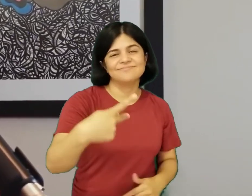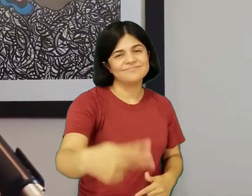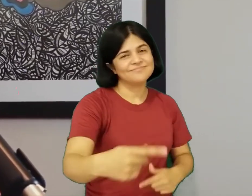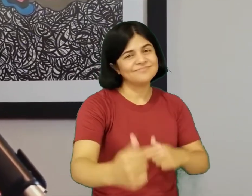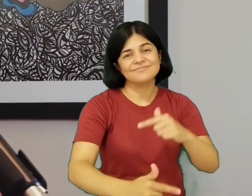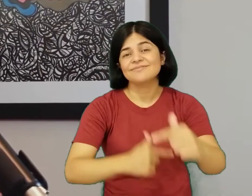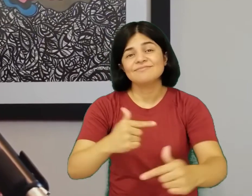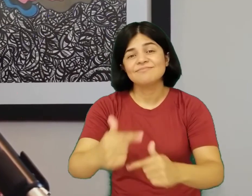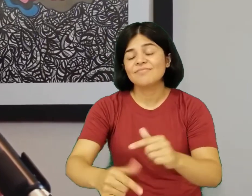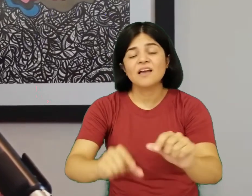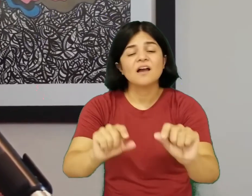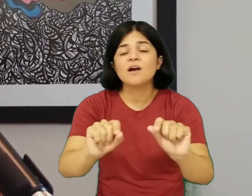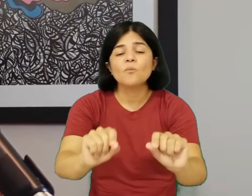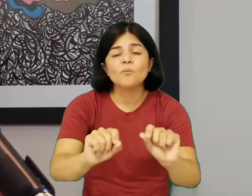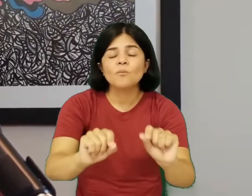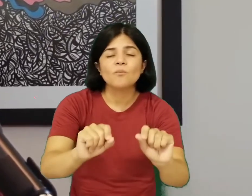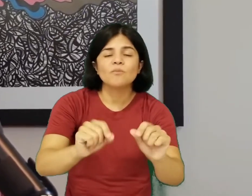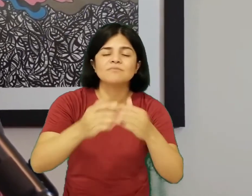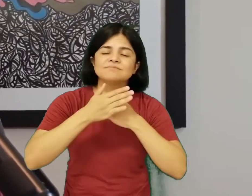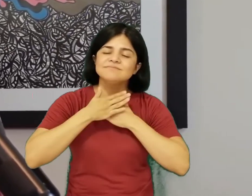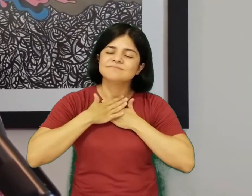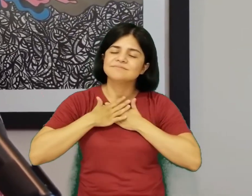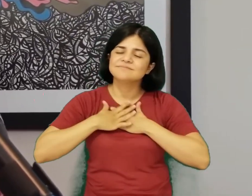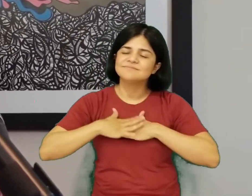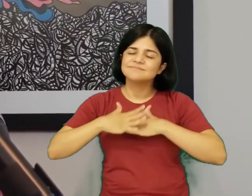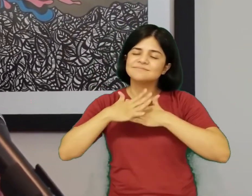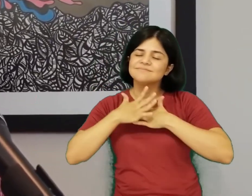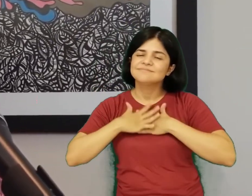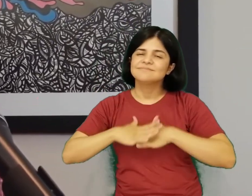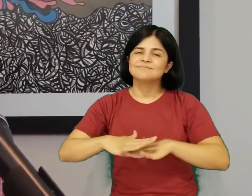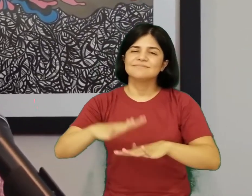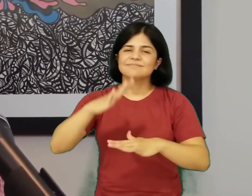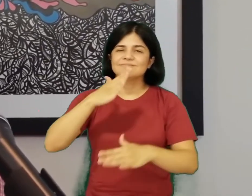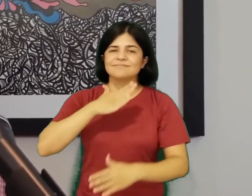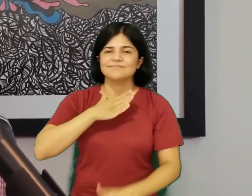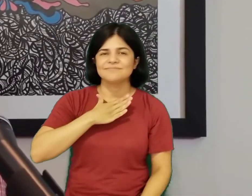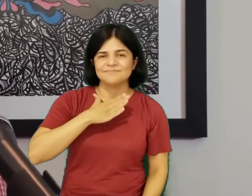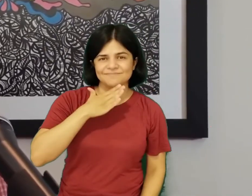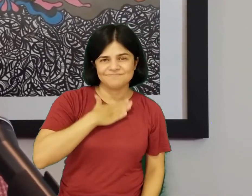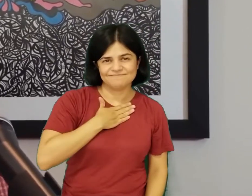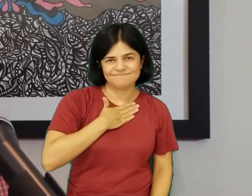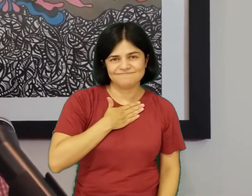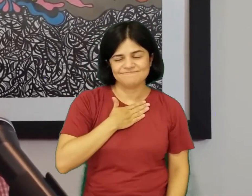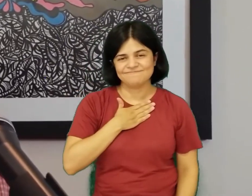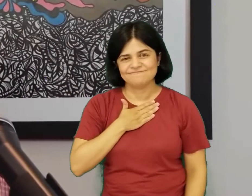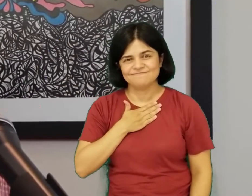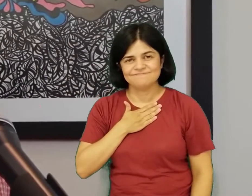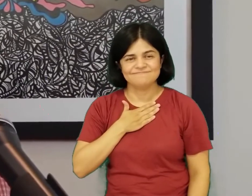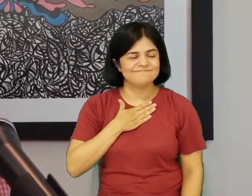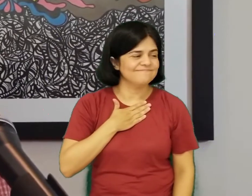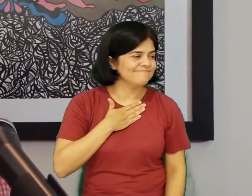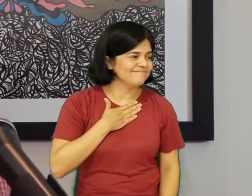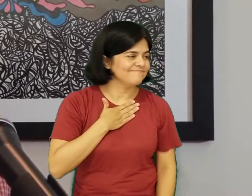e o teu trabalho é descansar em mim.